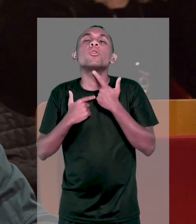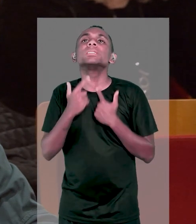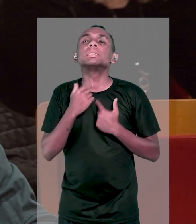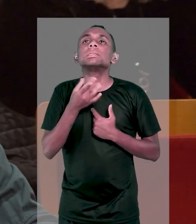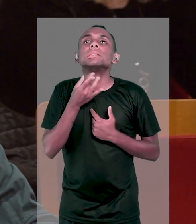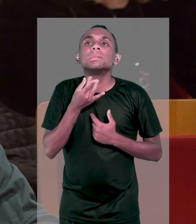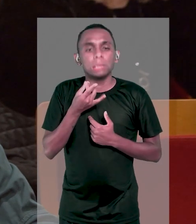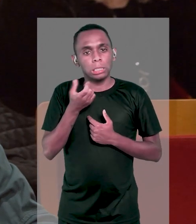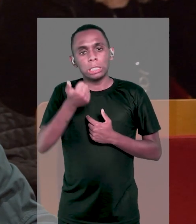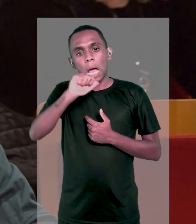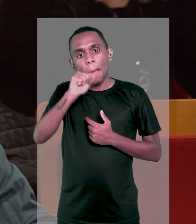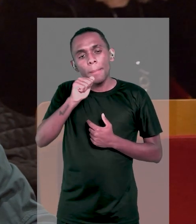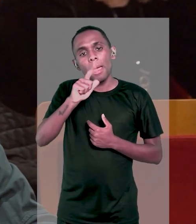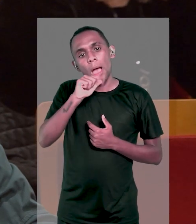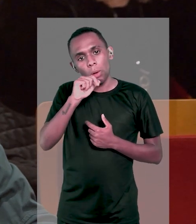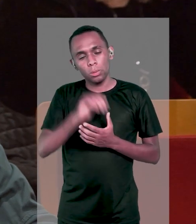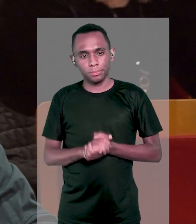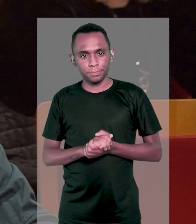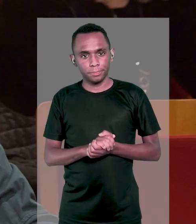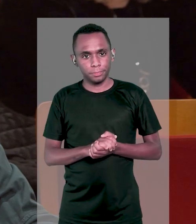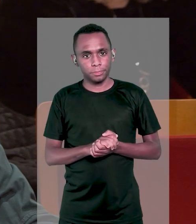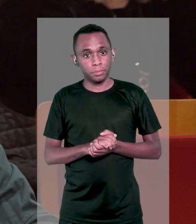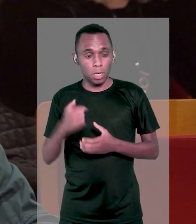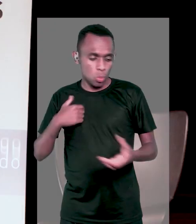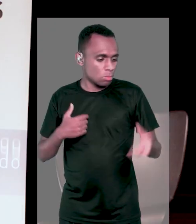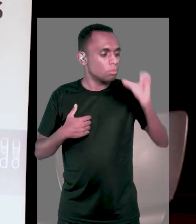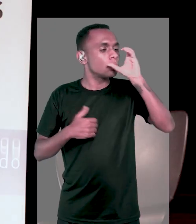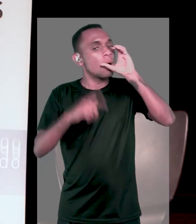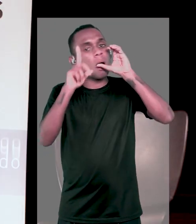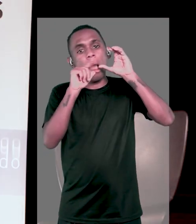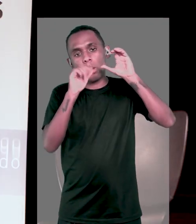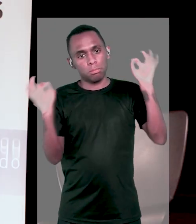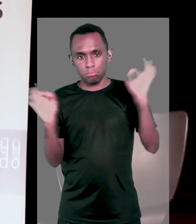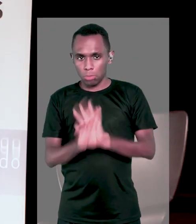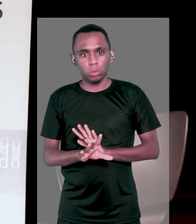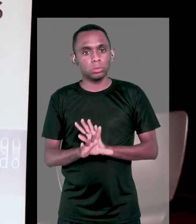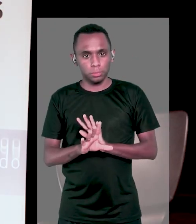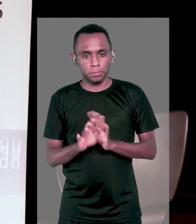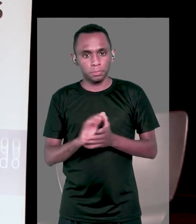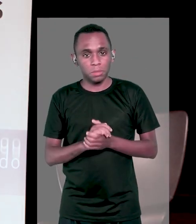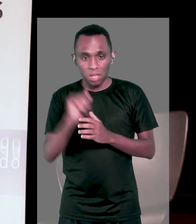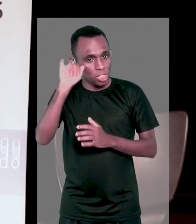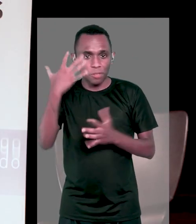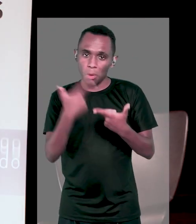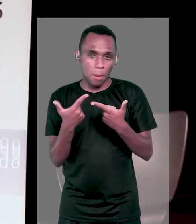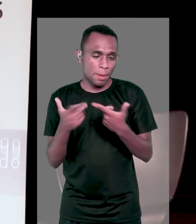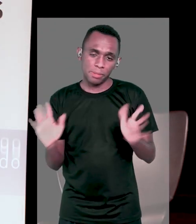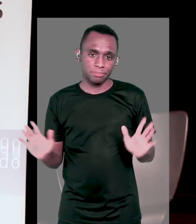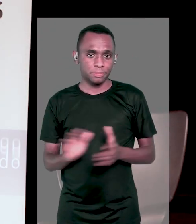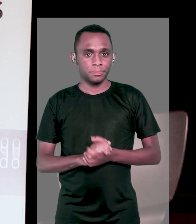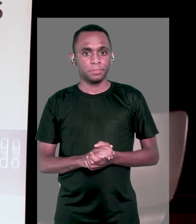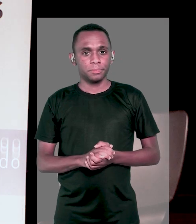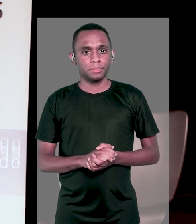espectadoras acompanham atentamente a palestra de Jorge Colli eu acho que seria interessante como paralelo evocar aqui a